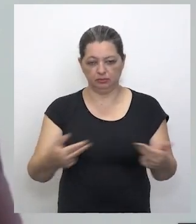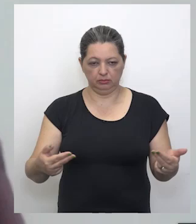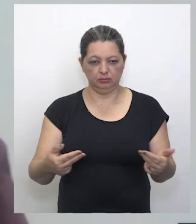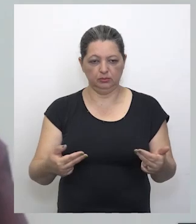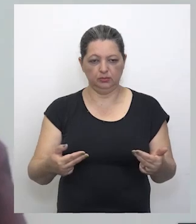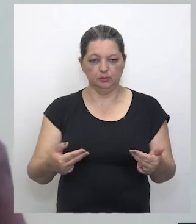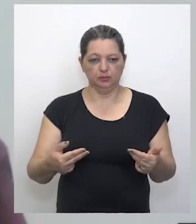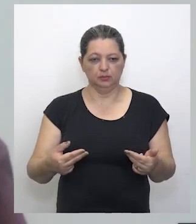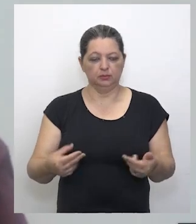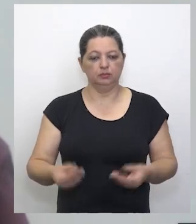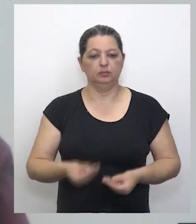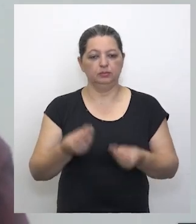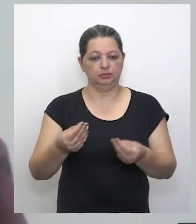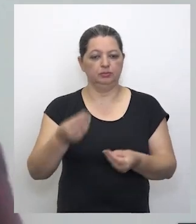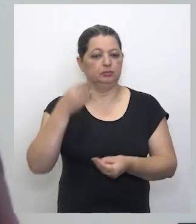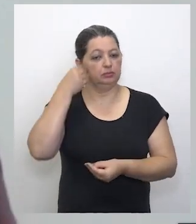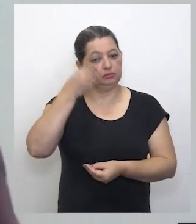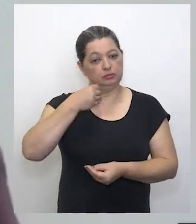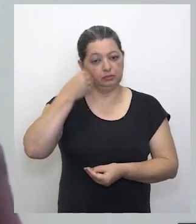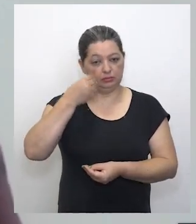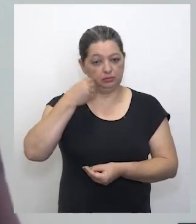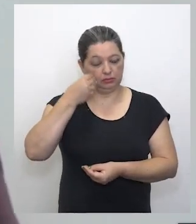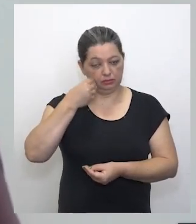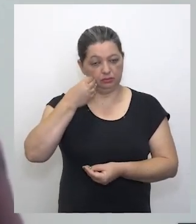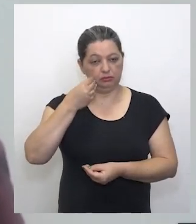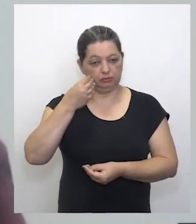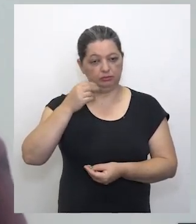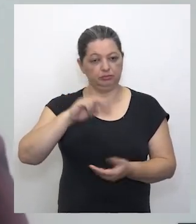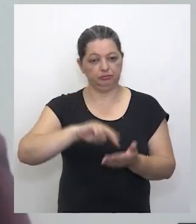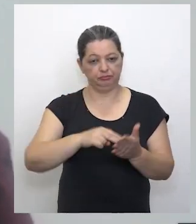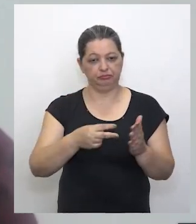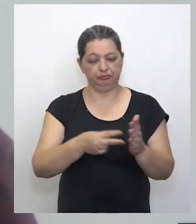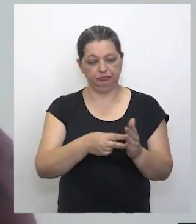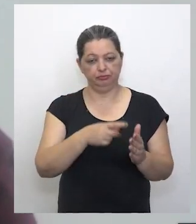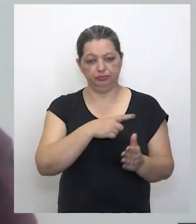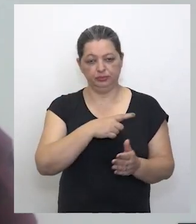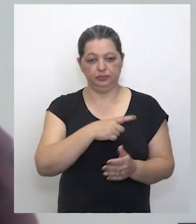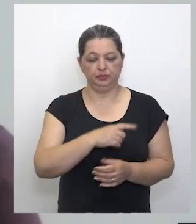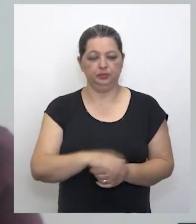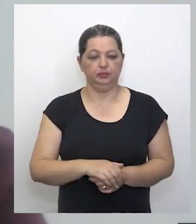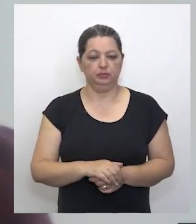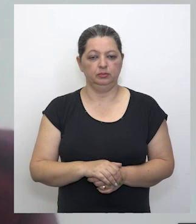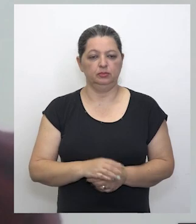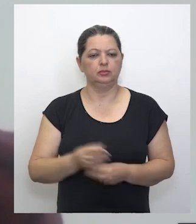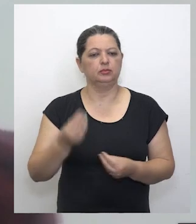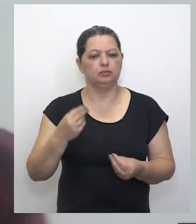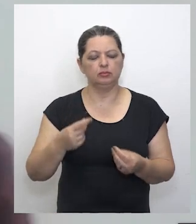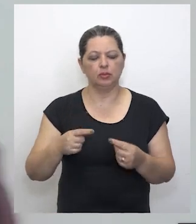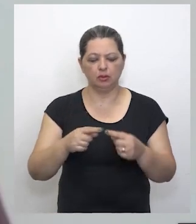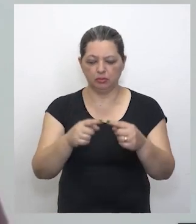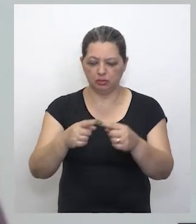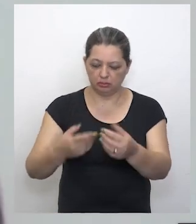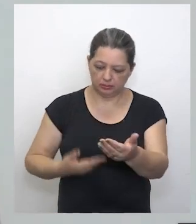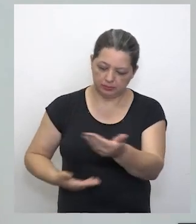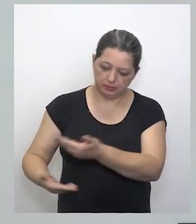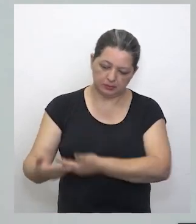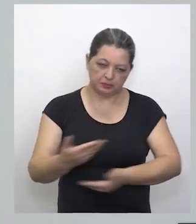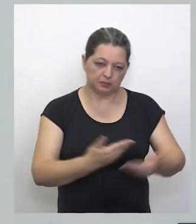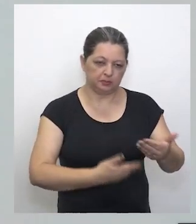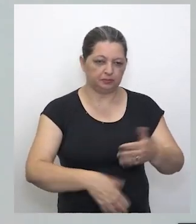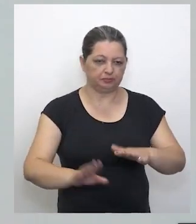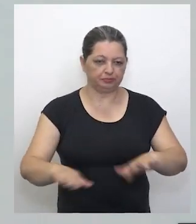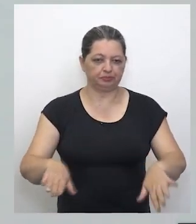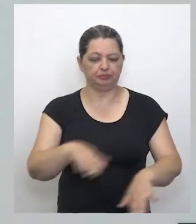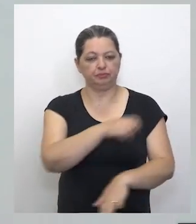sejam oferecidas também experiências que façam sentido, né? E quando ela socializa com outras crianças, essa aprendizagem vai